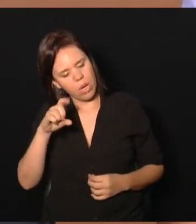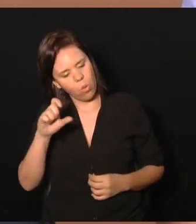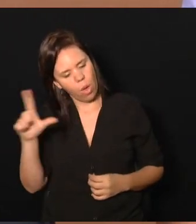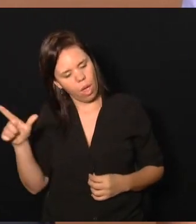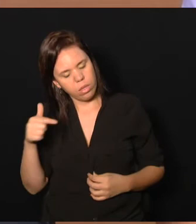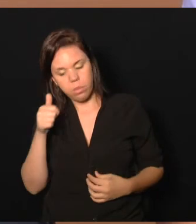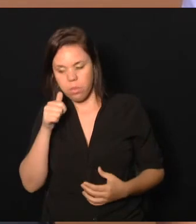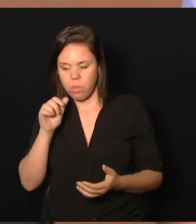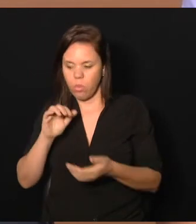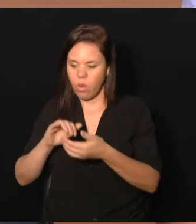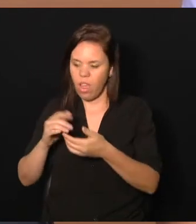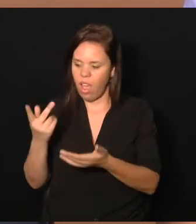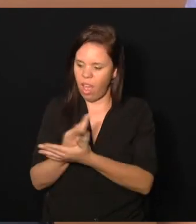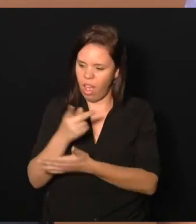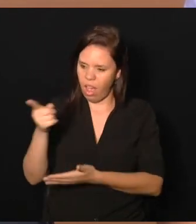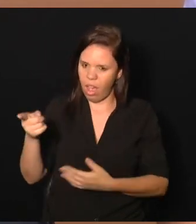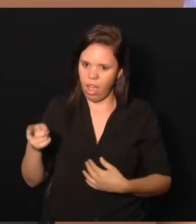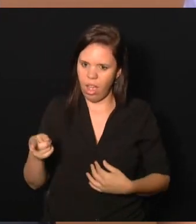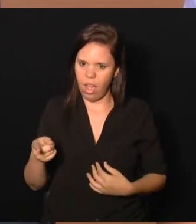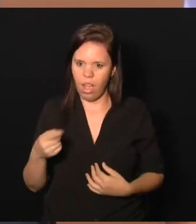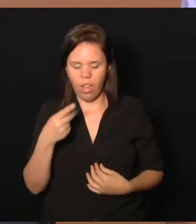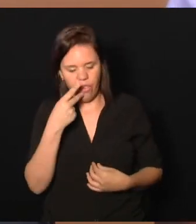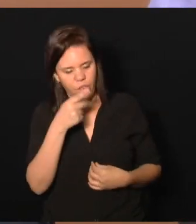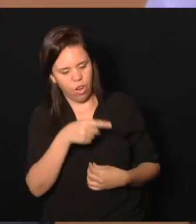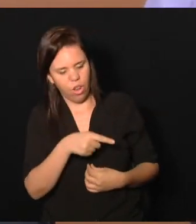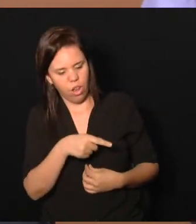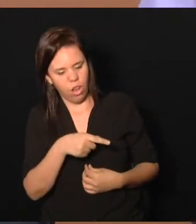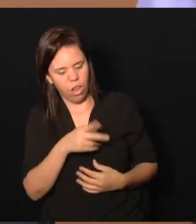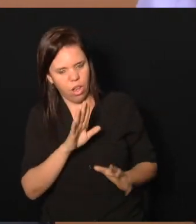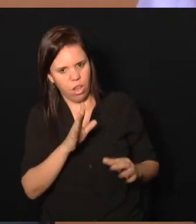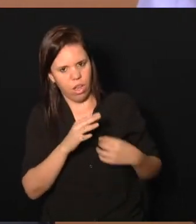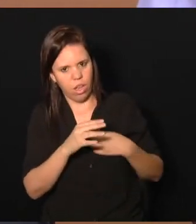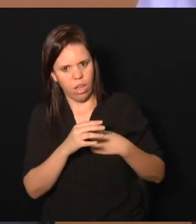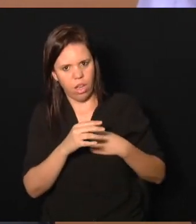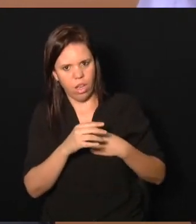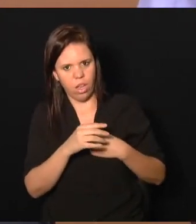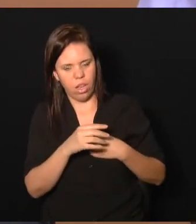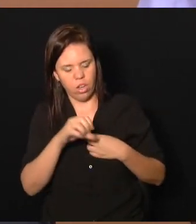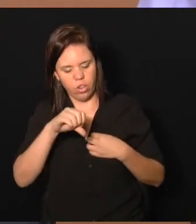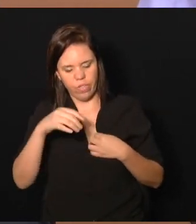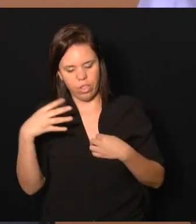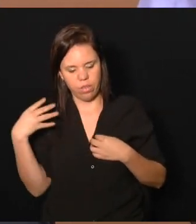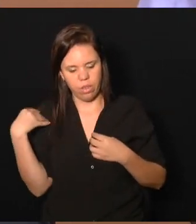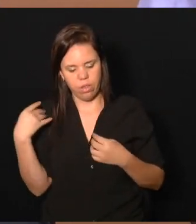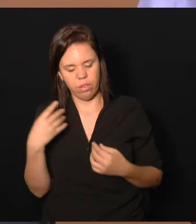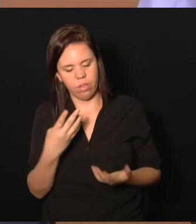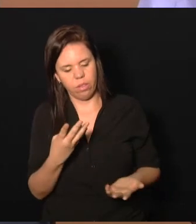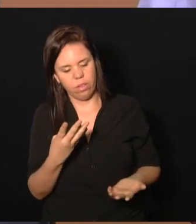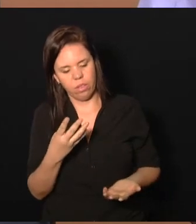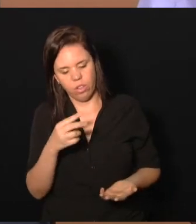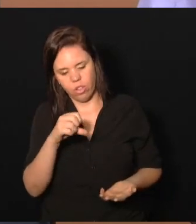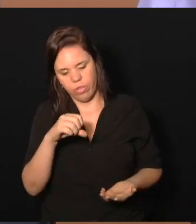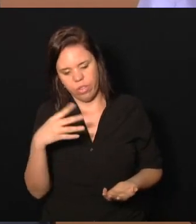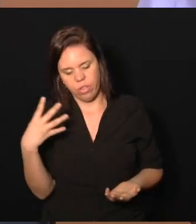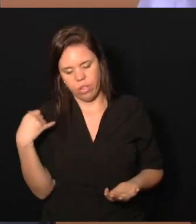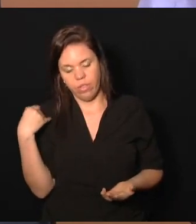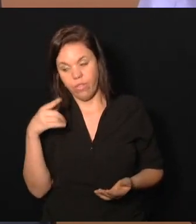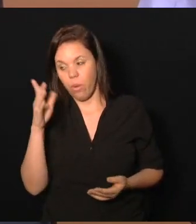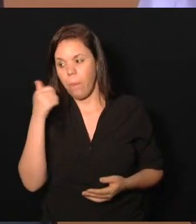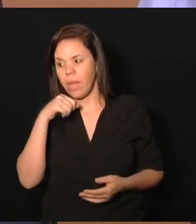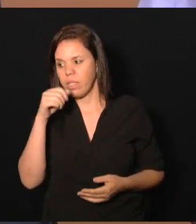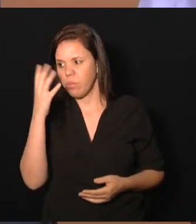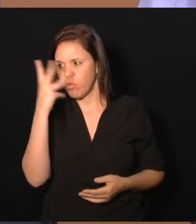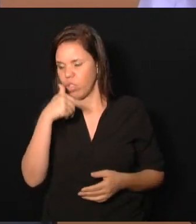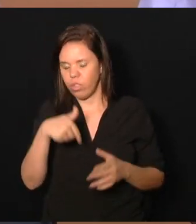pegou a mulher errada. Ele olhou para o açougueiro, aos seus 94, 95 anos. Se for mais bonita que a